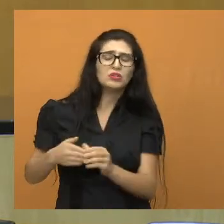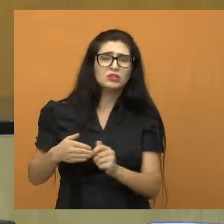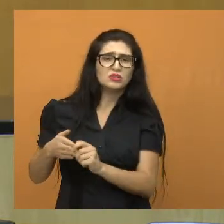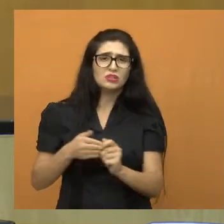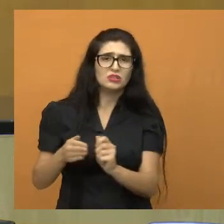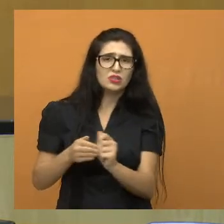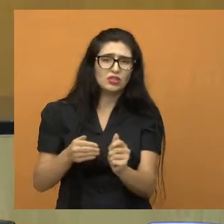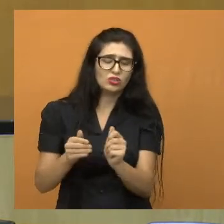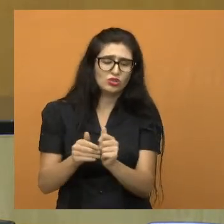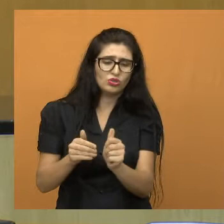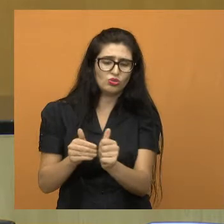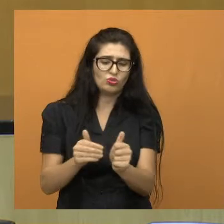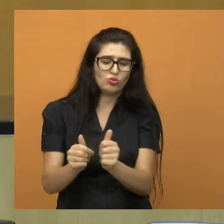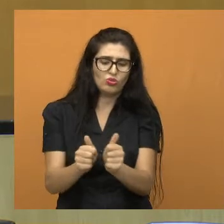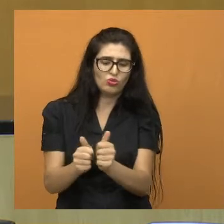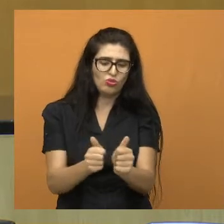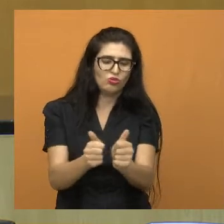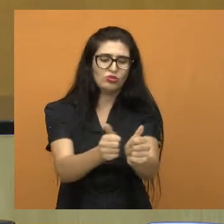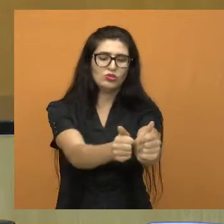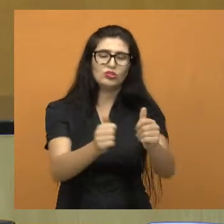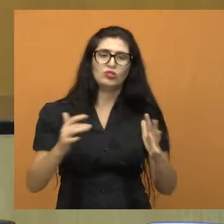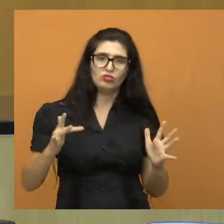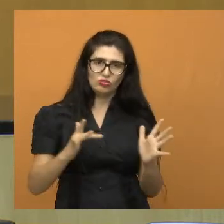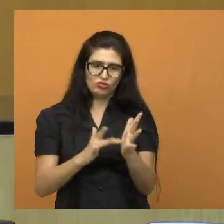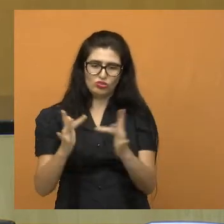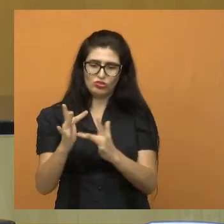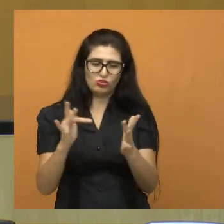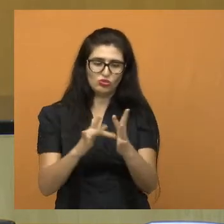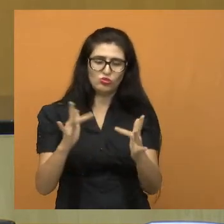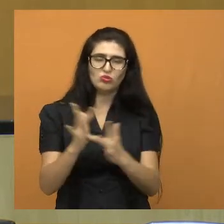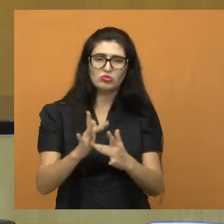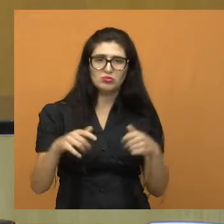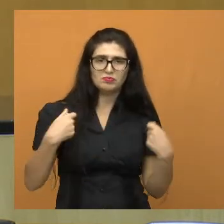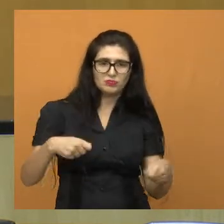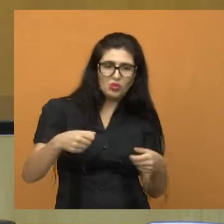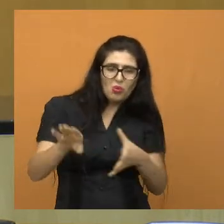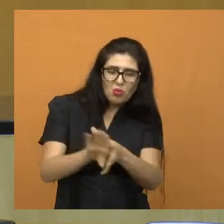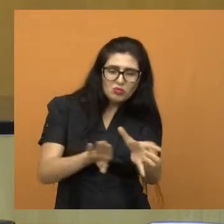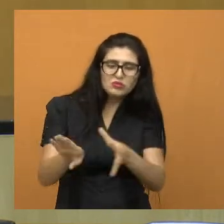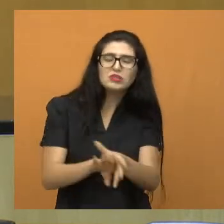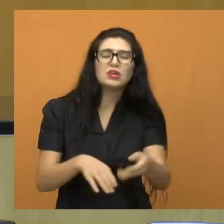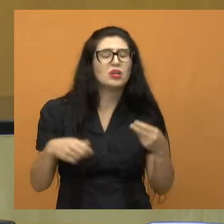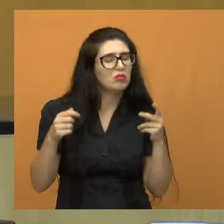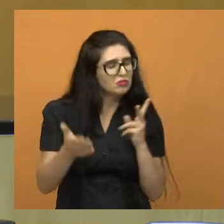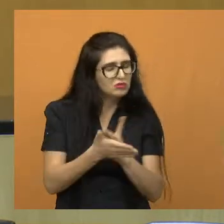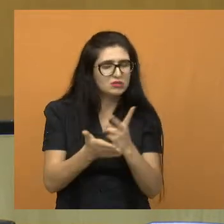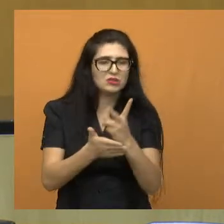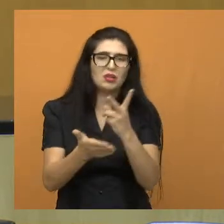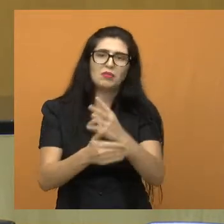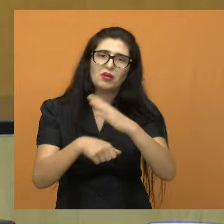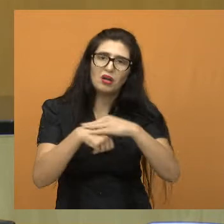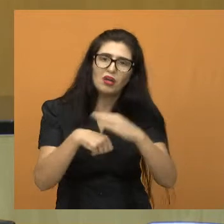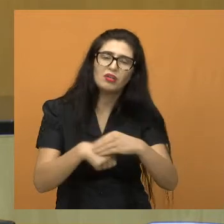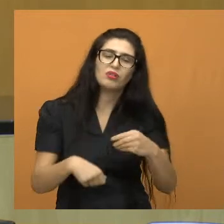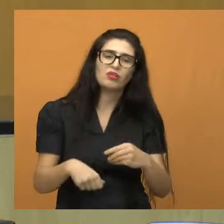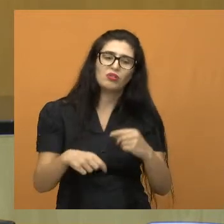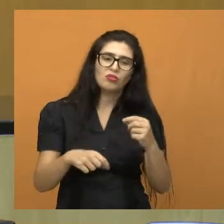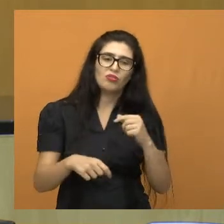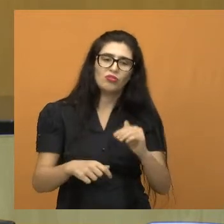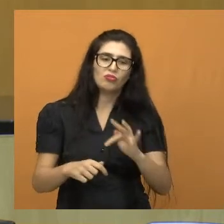Cristo. Queria ainda destacar, o Padre Messias pode me ajudar também, nós que estudamos um pouquinho de